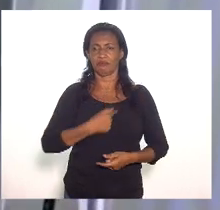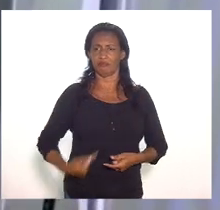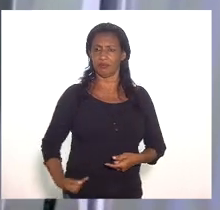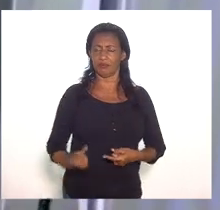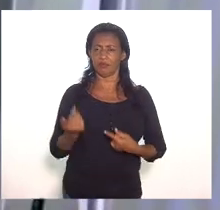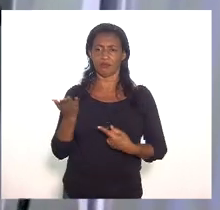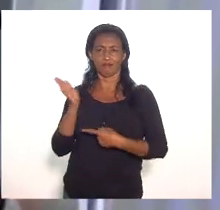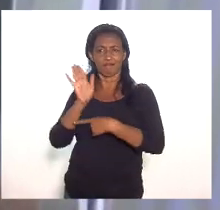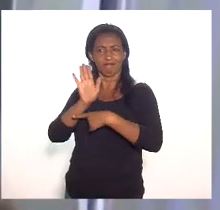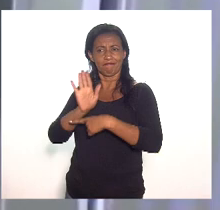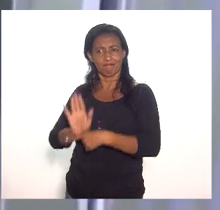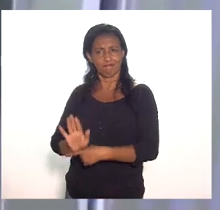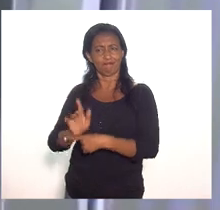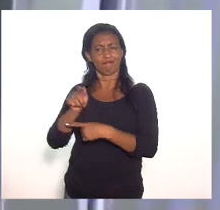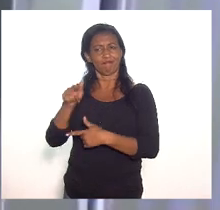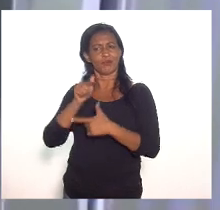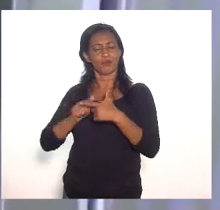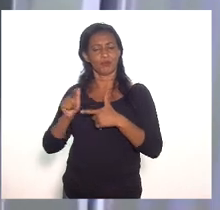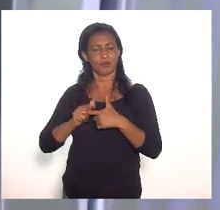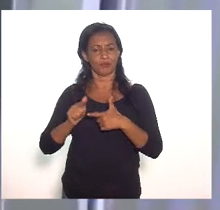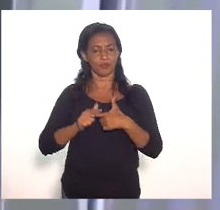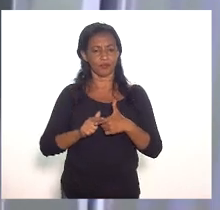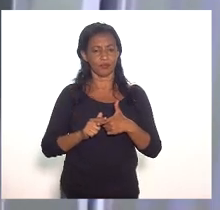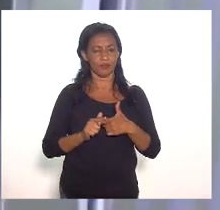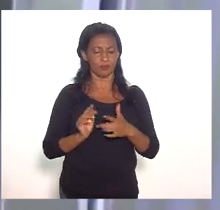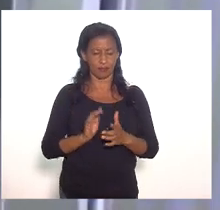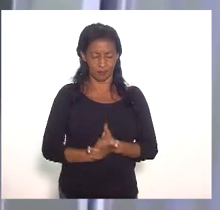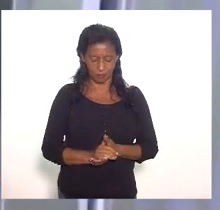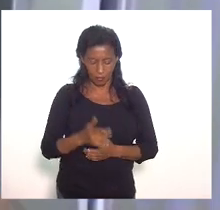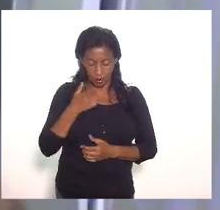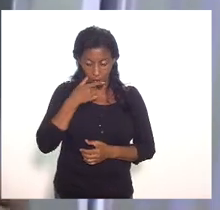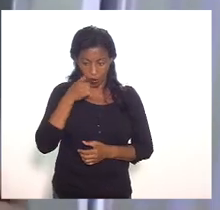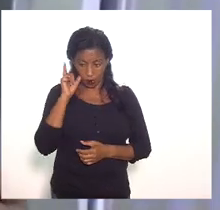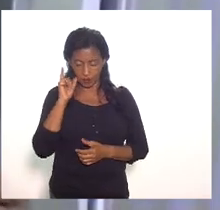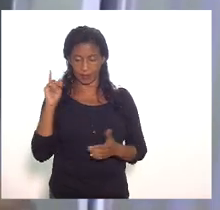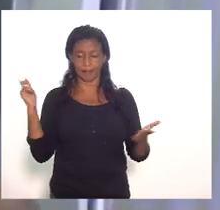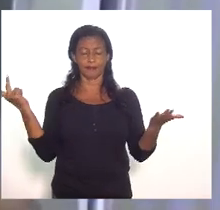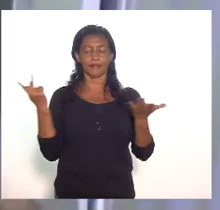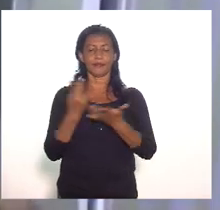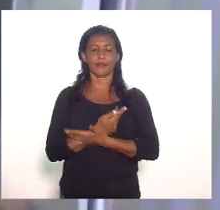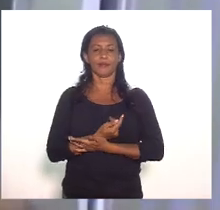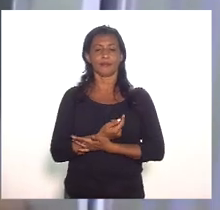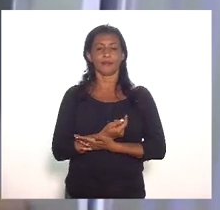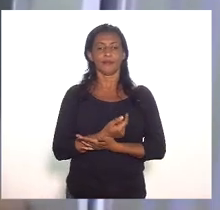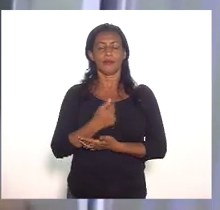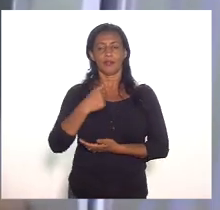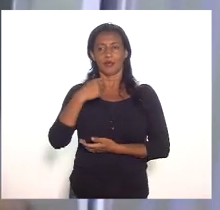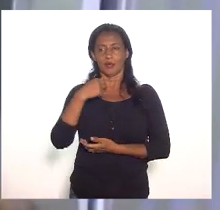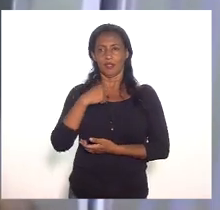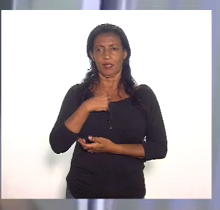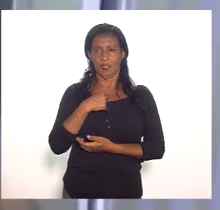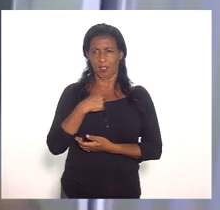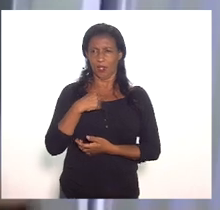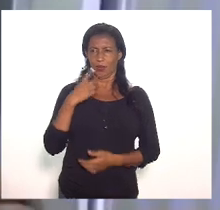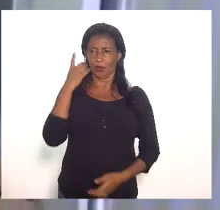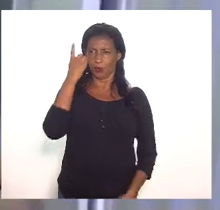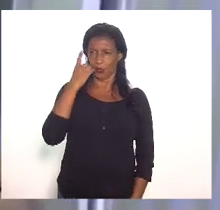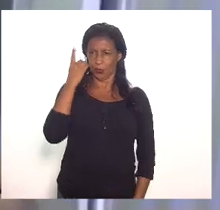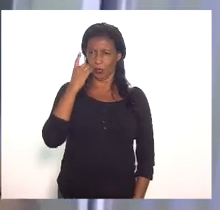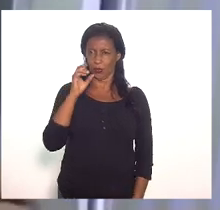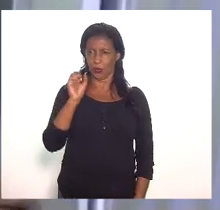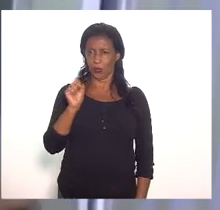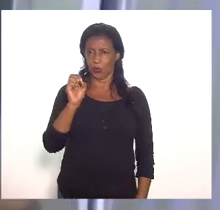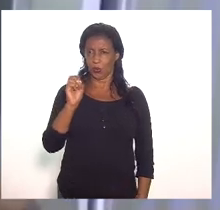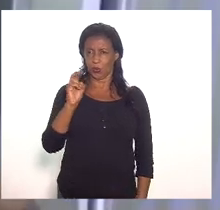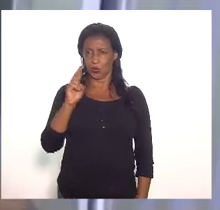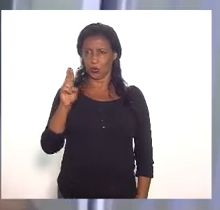combater essas mazelas. Ora, ontem, por coincidência, ontem eu e a deputada Renata Souza fizemos mais